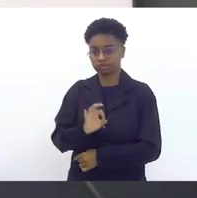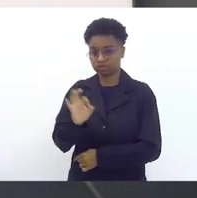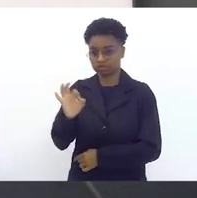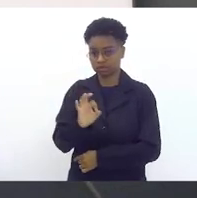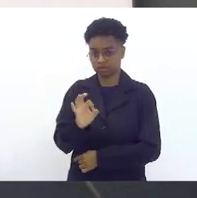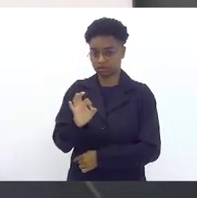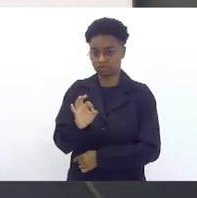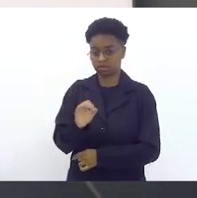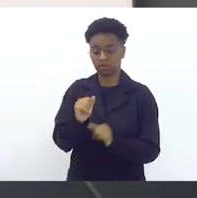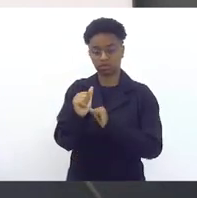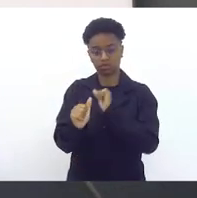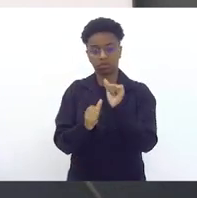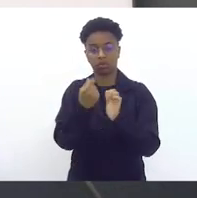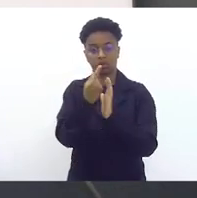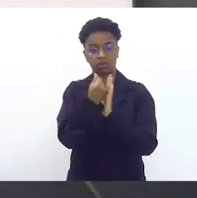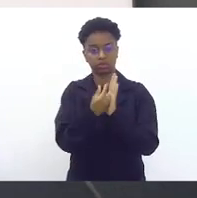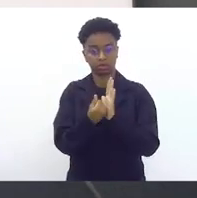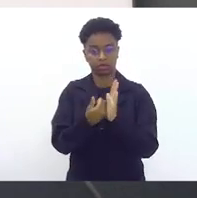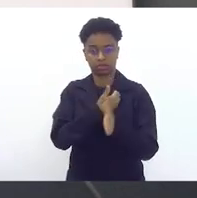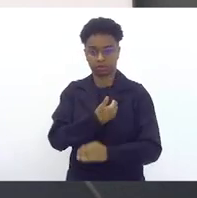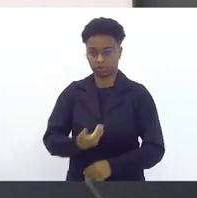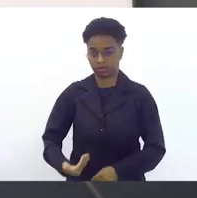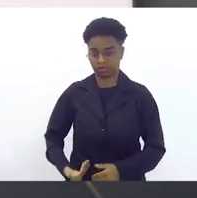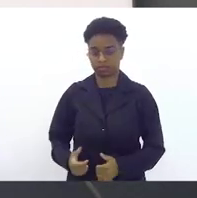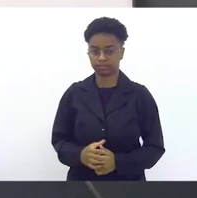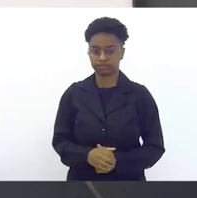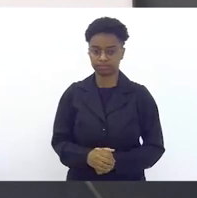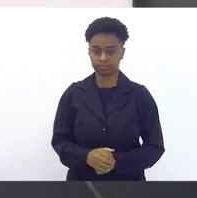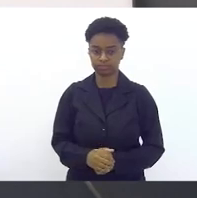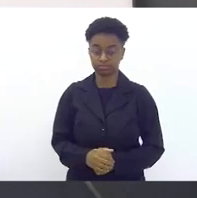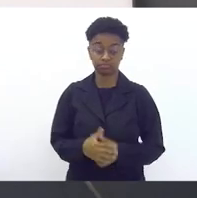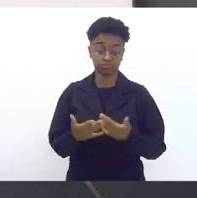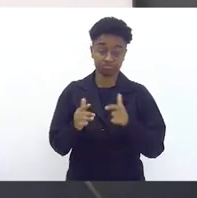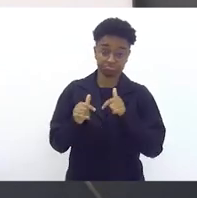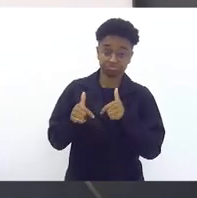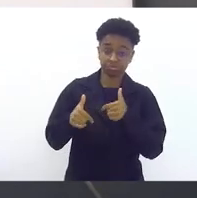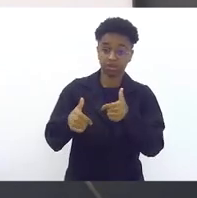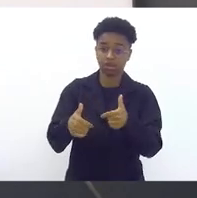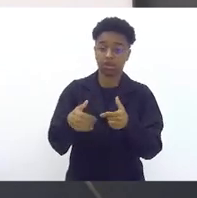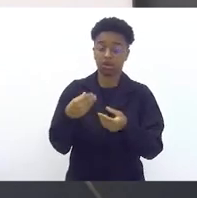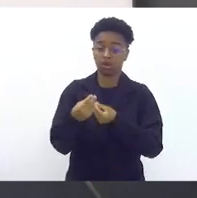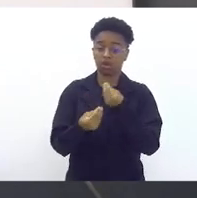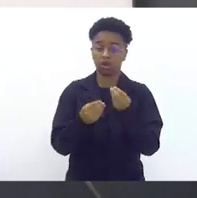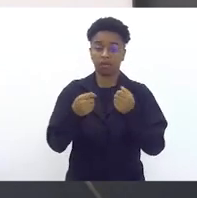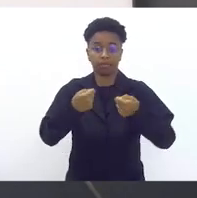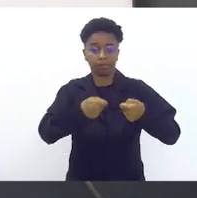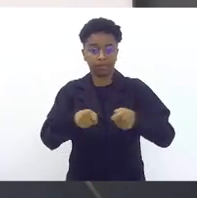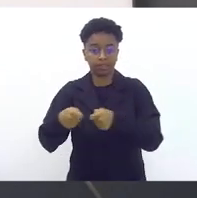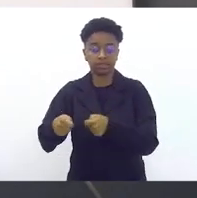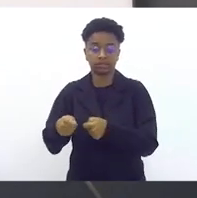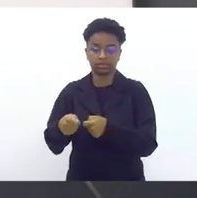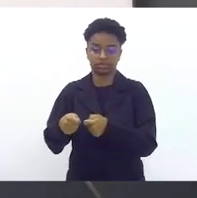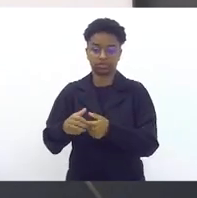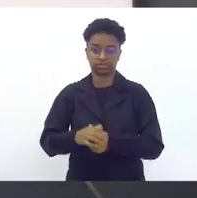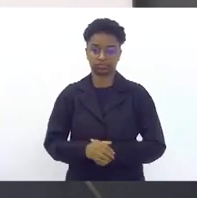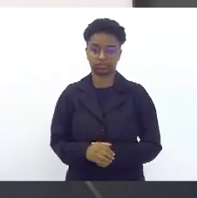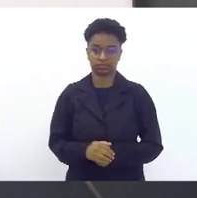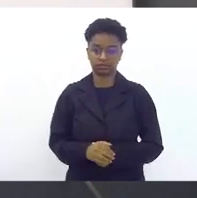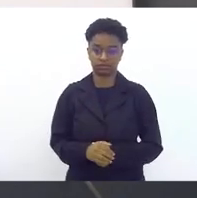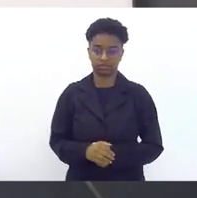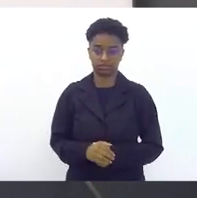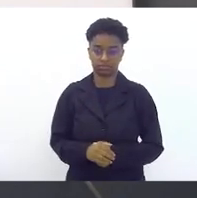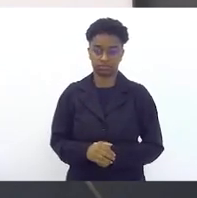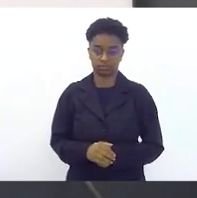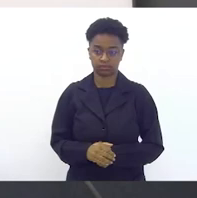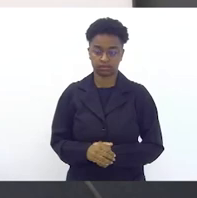de alteração do orçamento público, né, para fazer as composições que são necessárias, as compensações. E, deputada